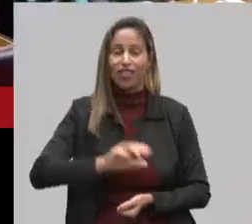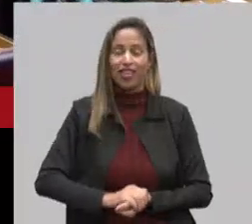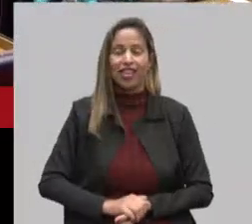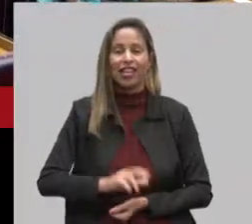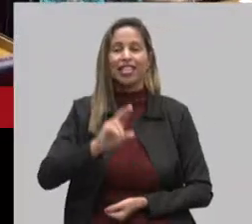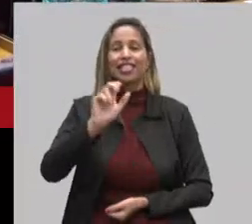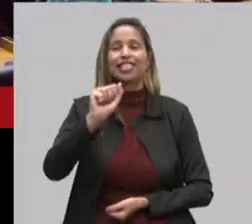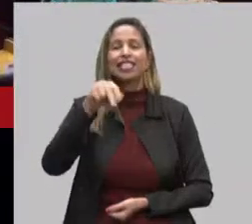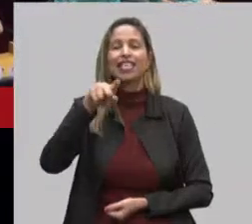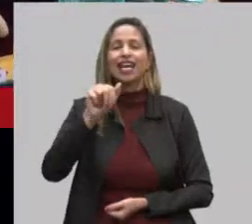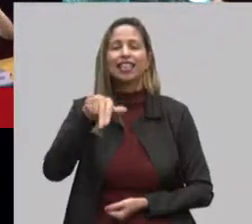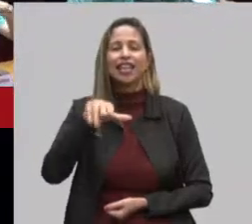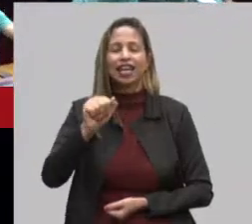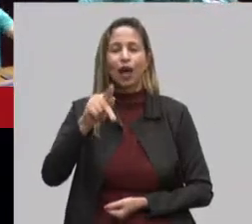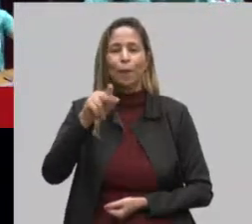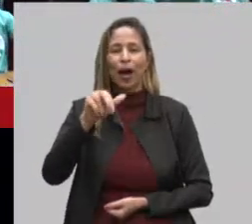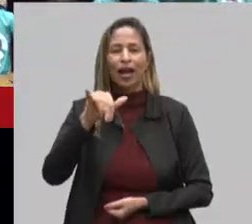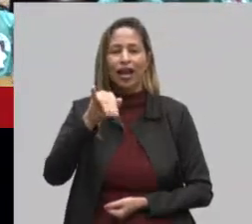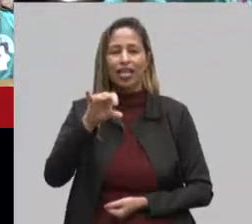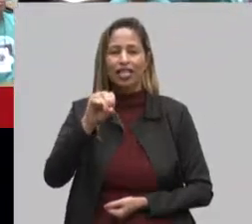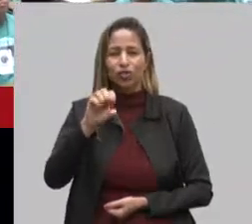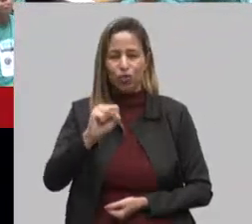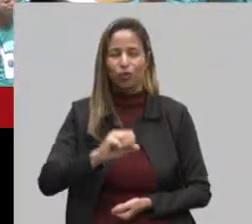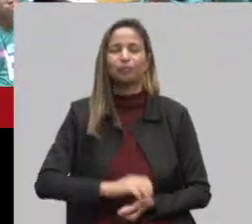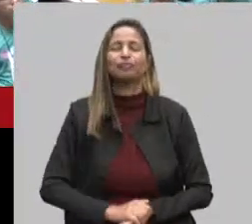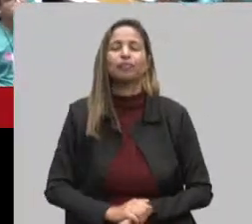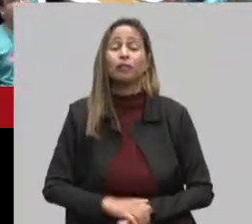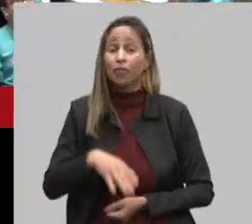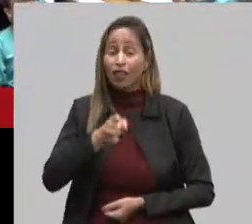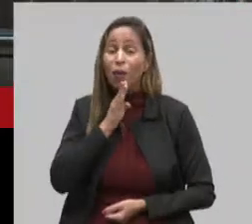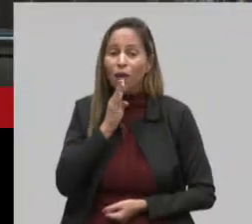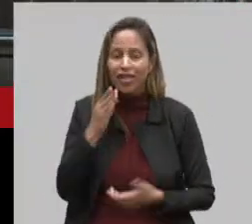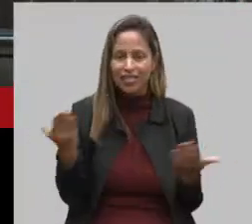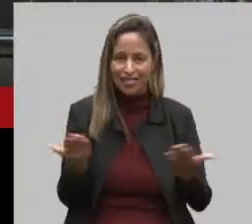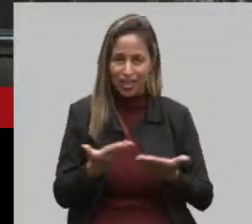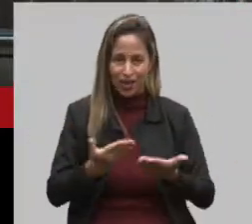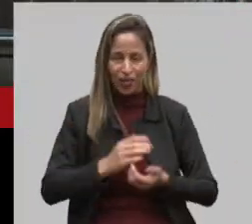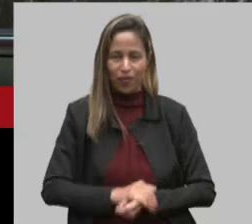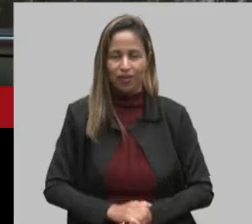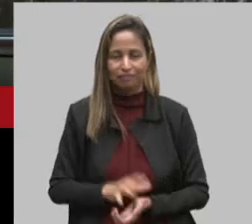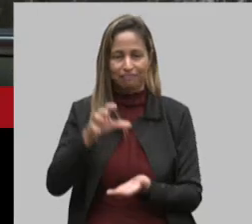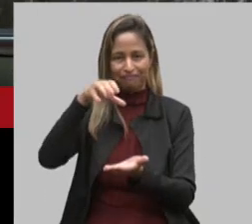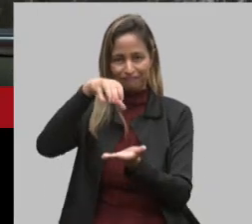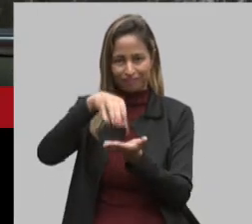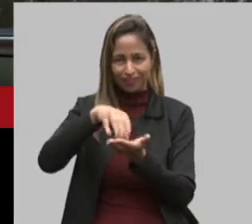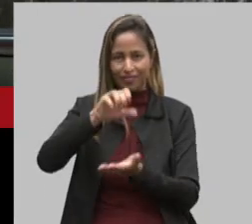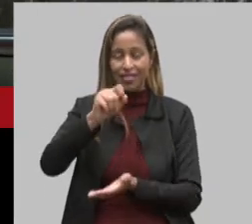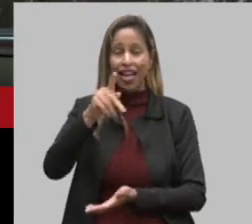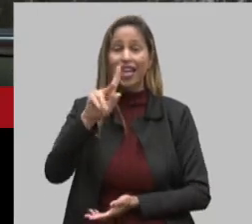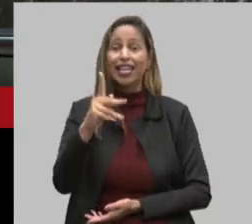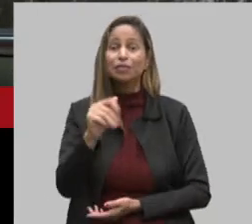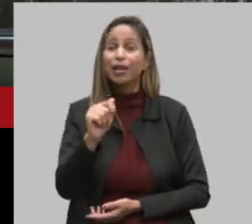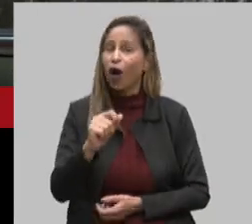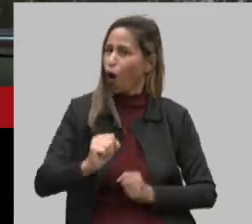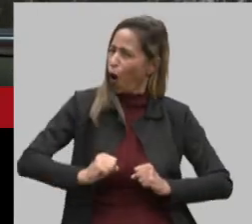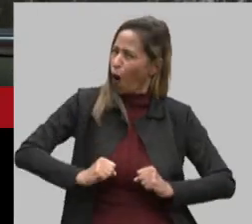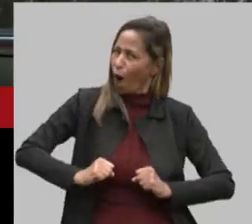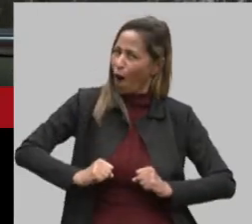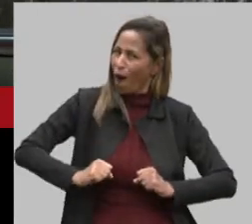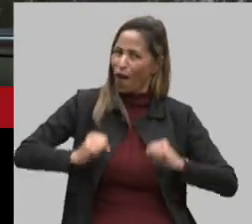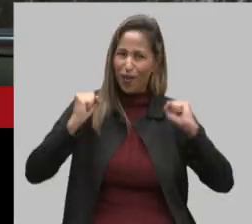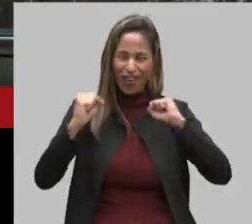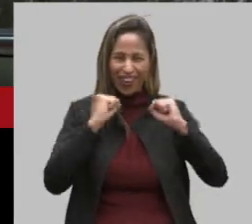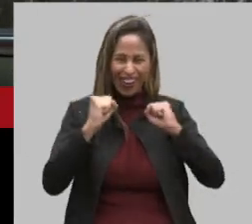do Paraíso vamos conhecer agora o Polo médio espinhaço a coordenação é de